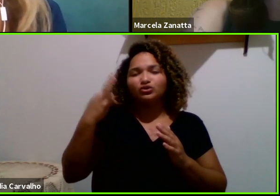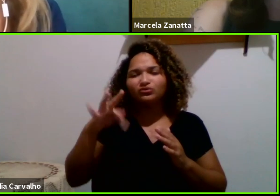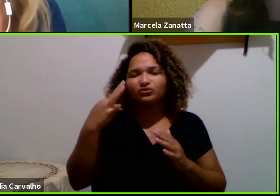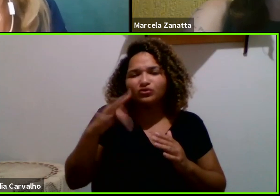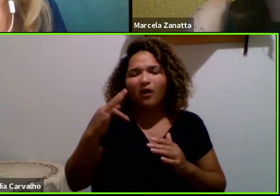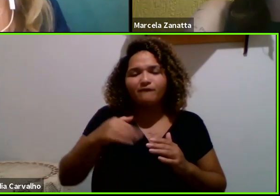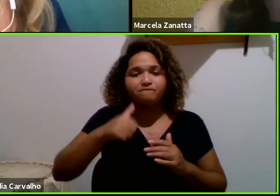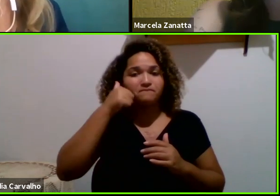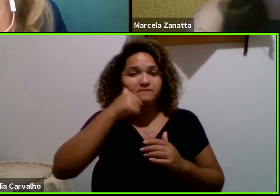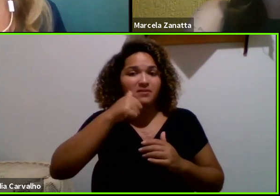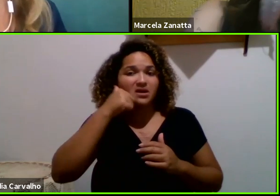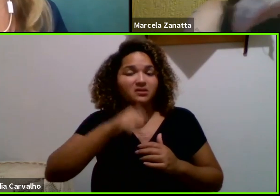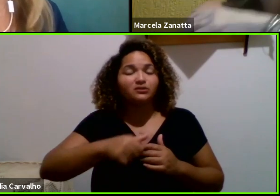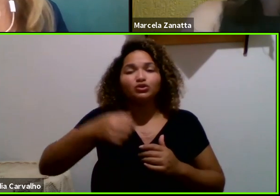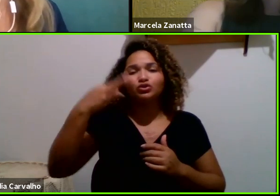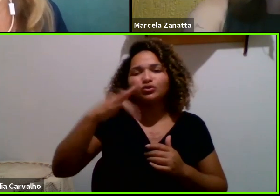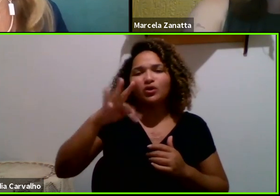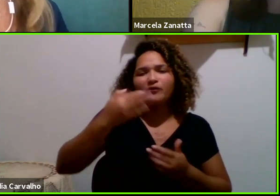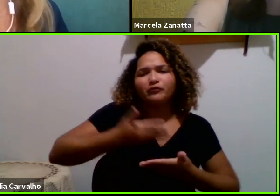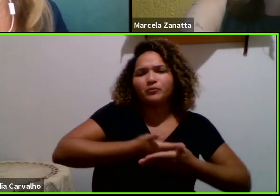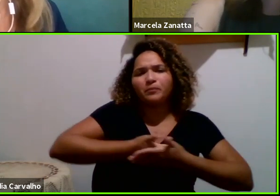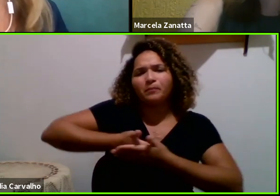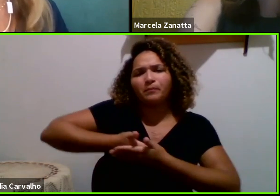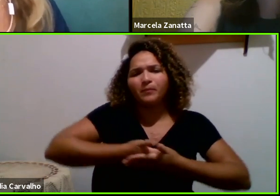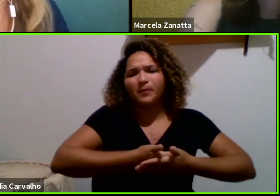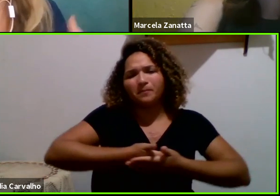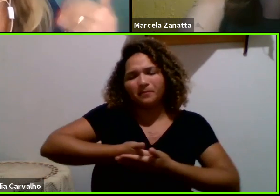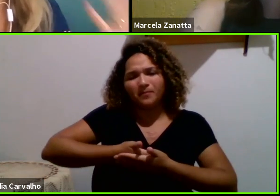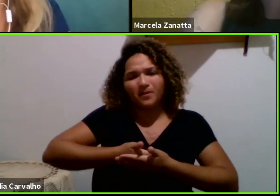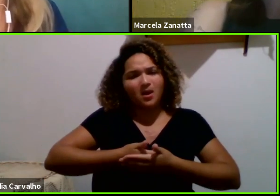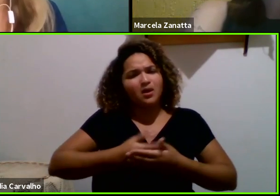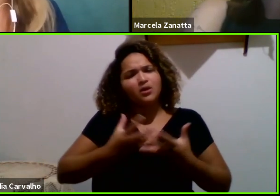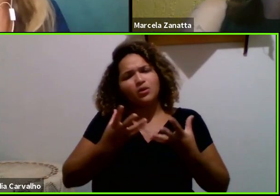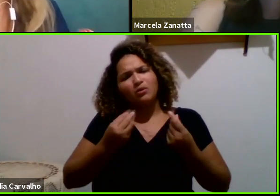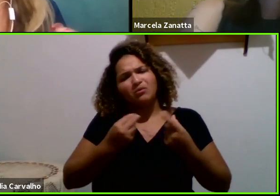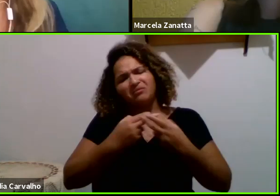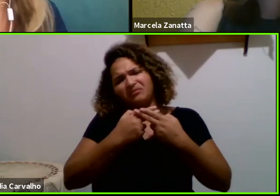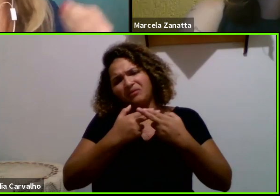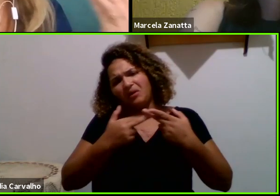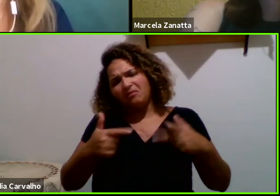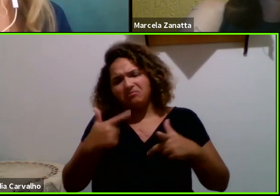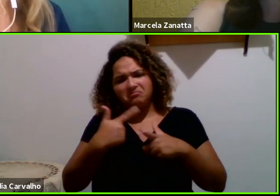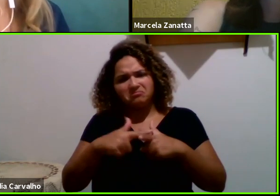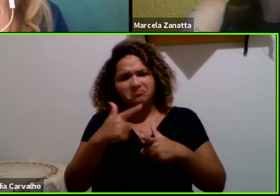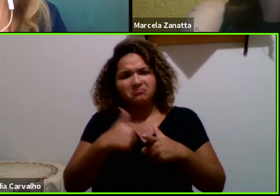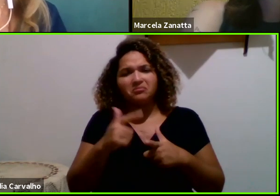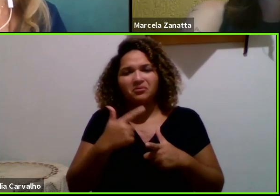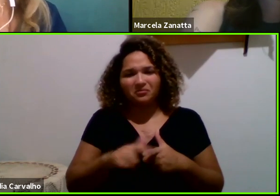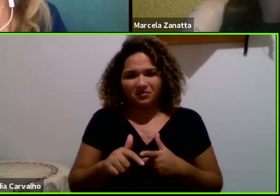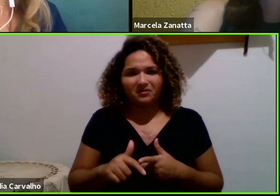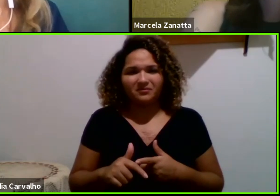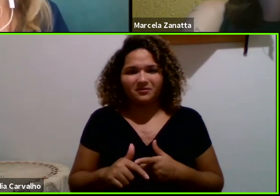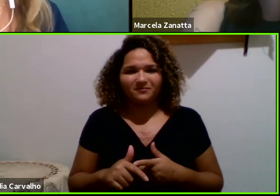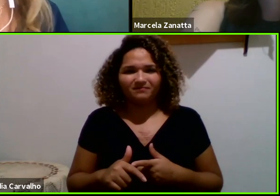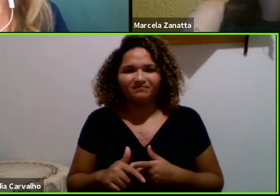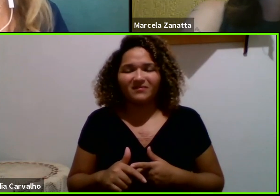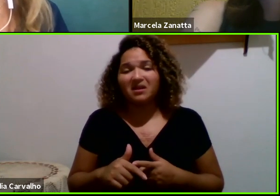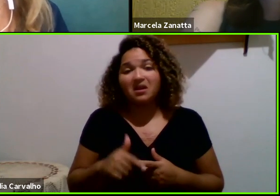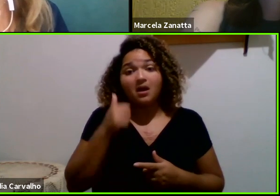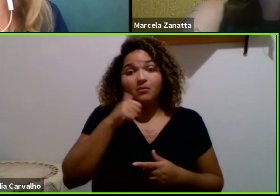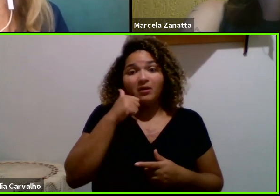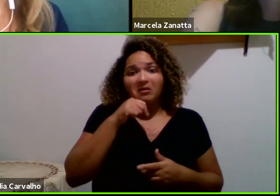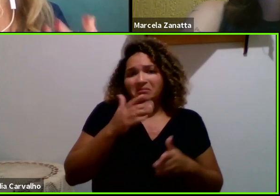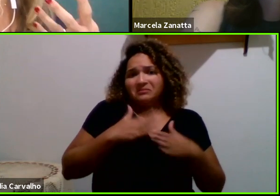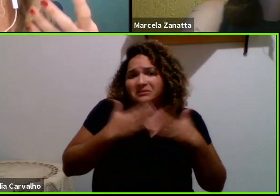um risco de outras intercorrências obstétricas e também provocando uma experiência negativa do parto. Porque, sem